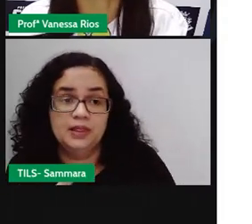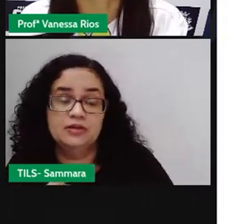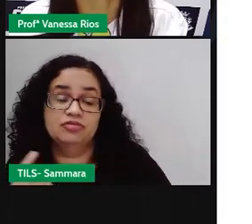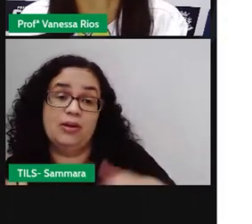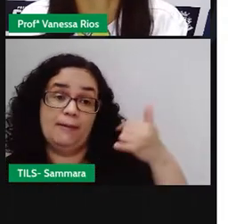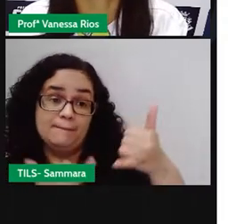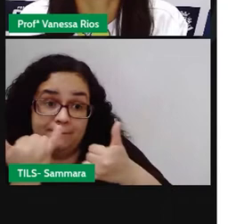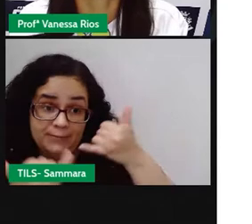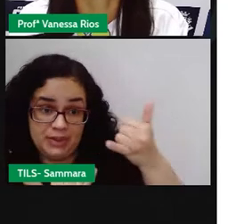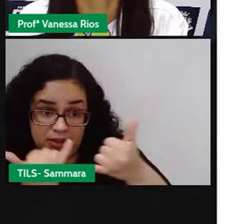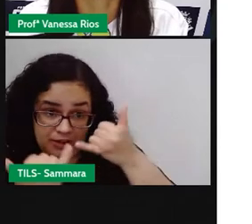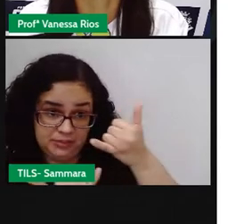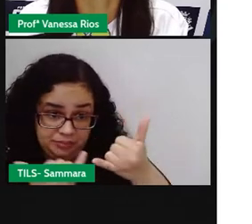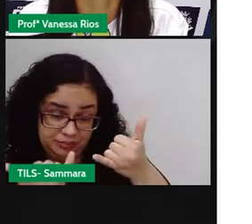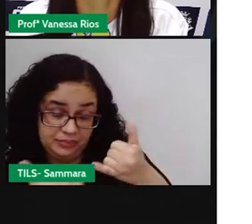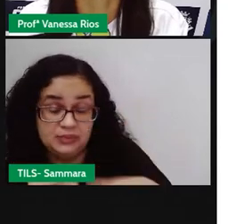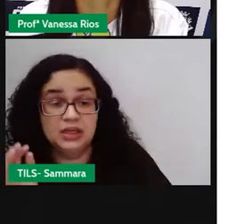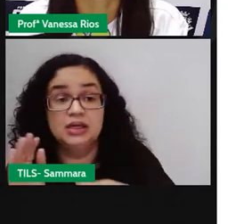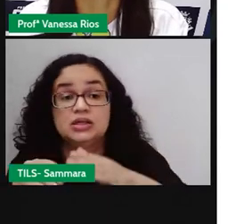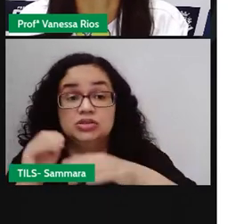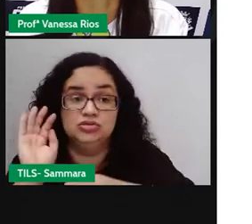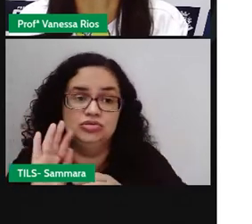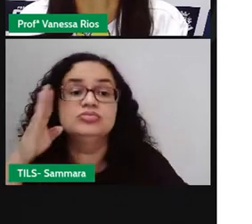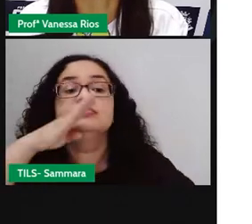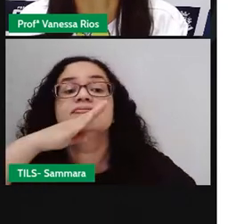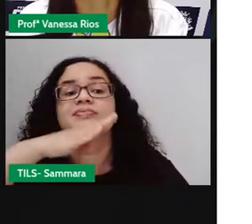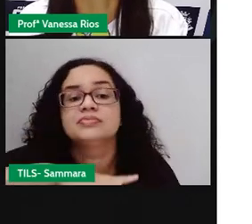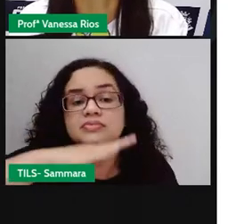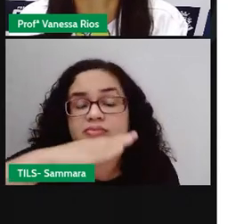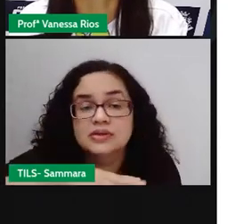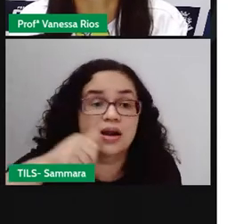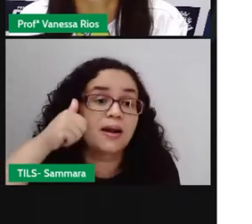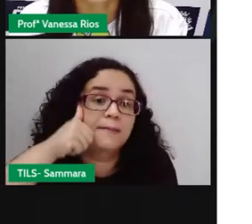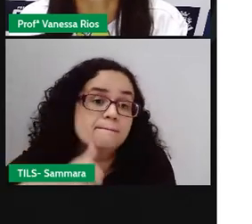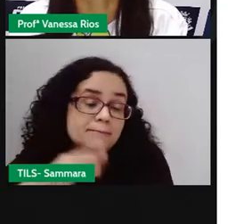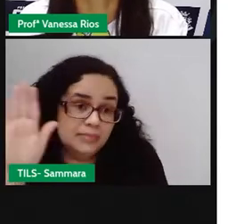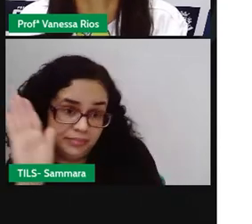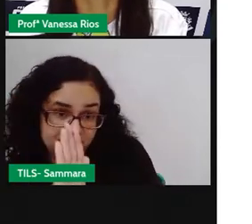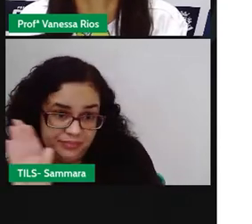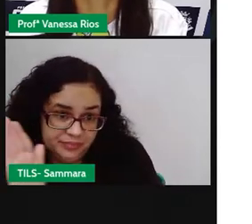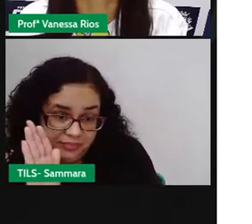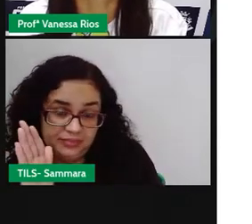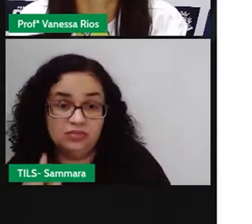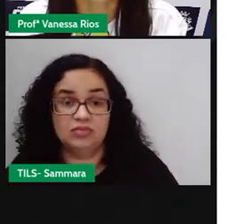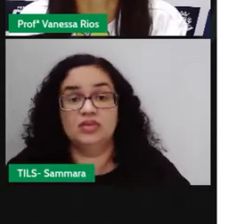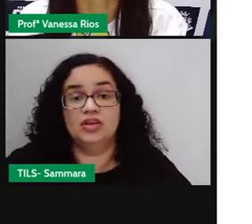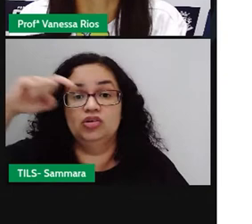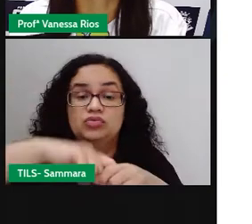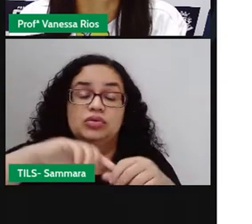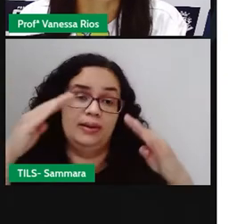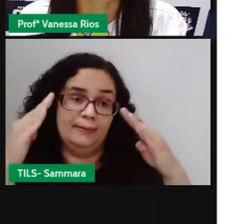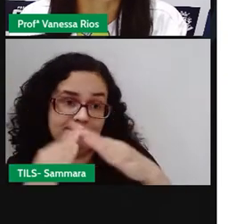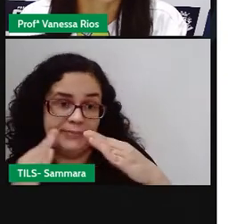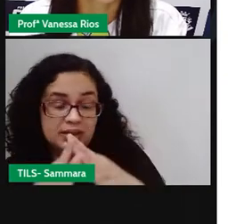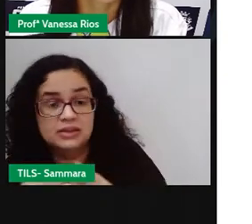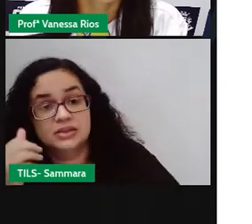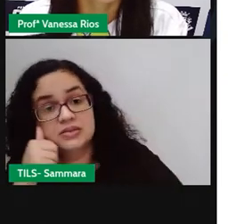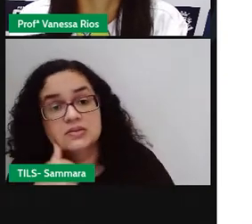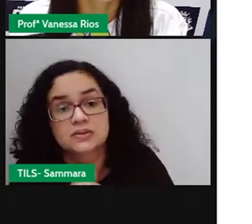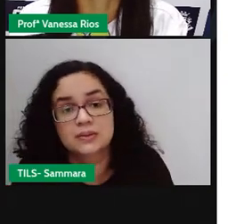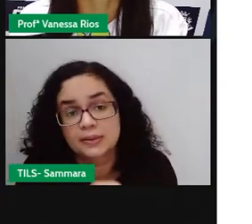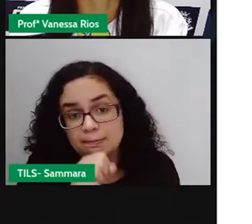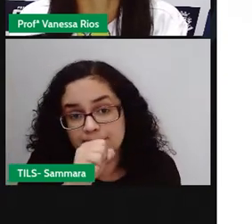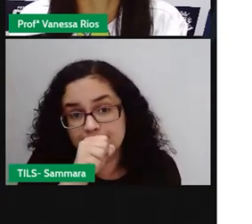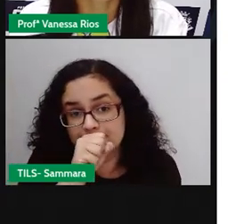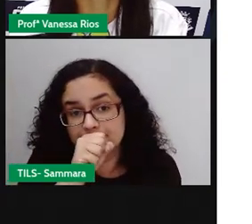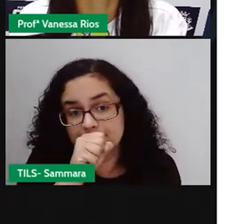terreiro brincar. De tardezinha, a menina se despediu da tia e voltou para a casa da mãe.